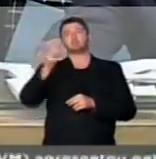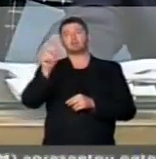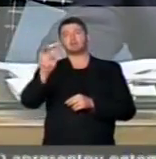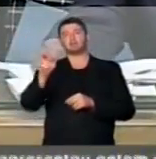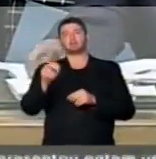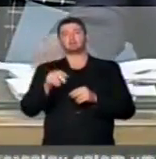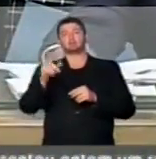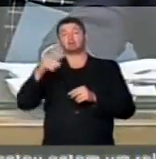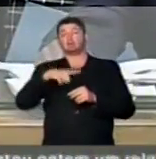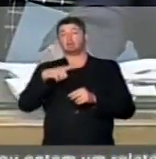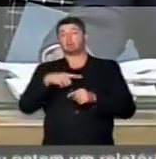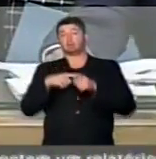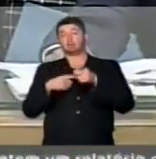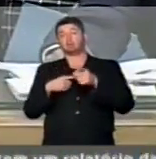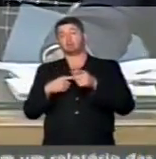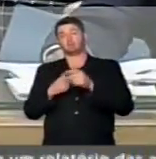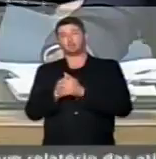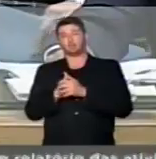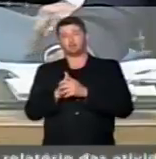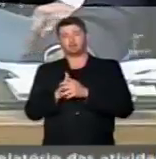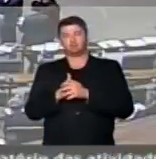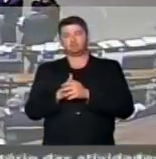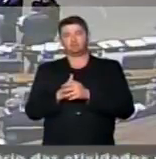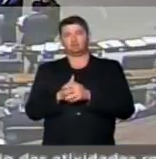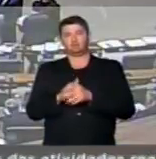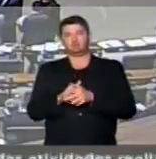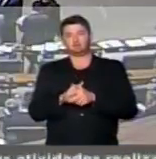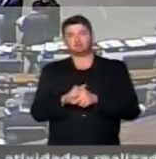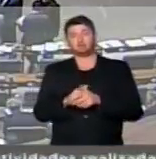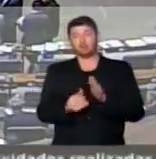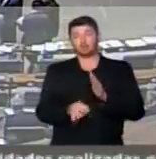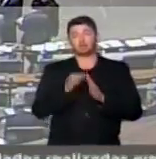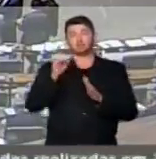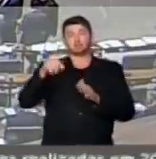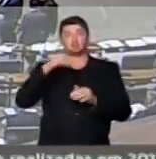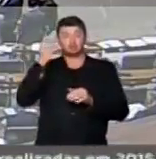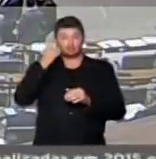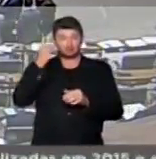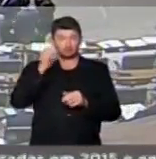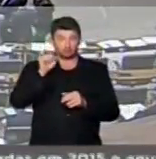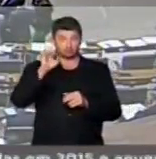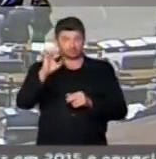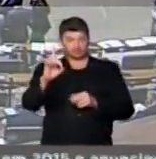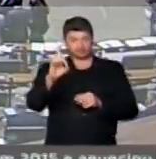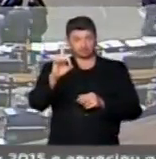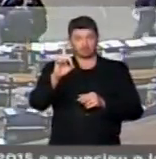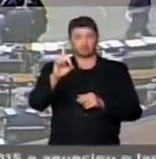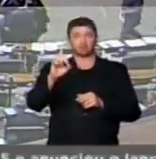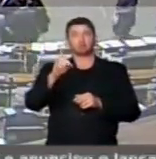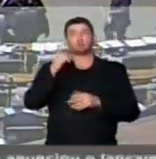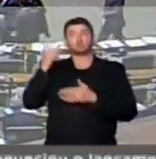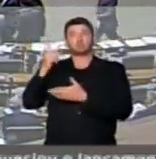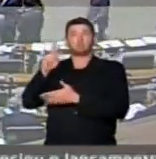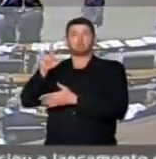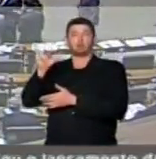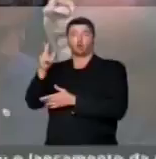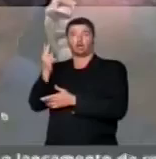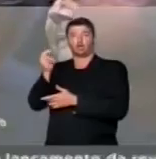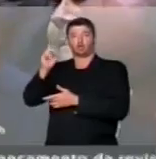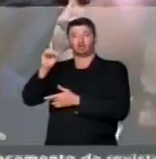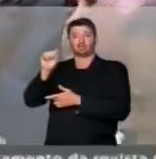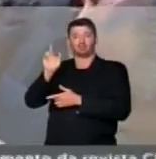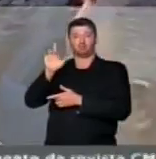ter a grande maioria das assinaturas serem de deputados de solidariedade, deputado Paulinho da